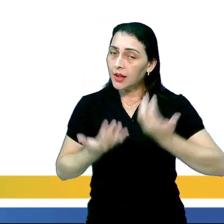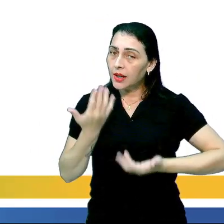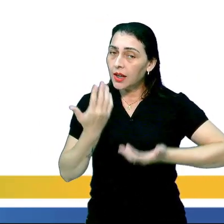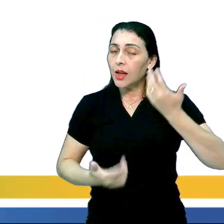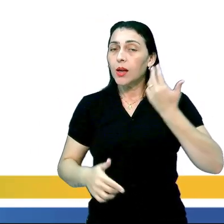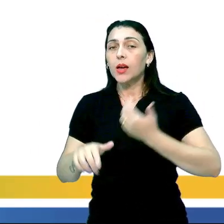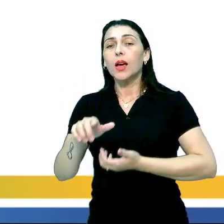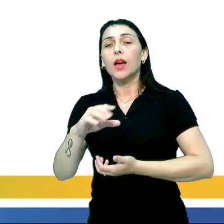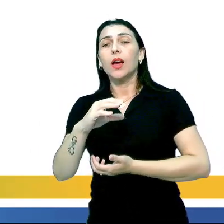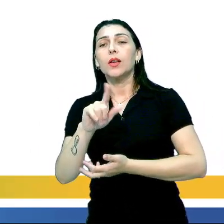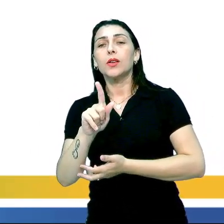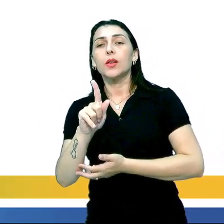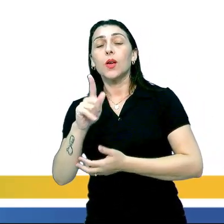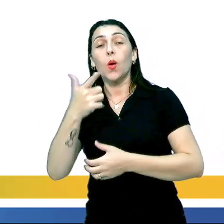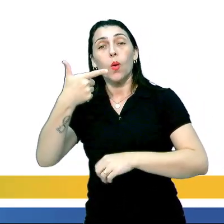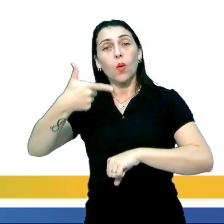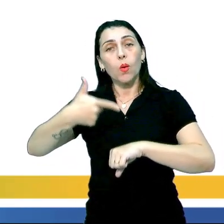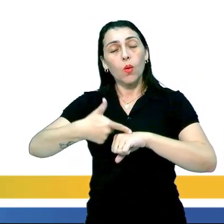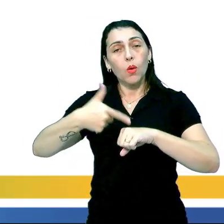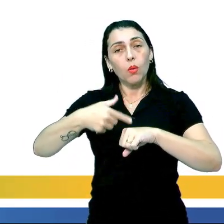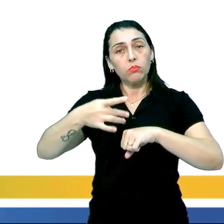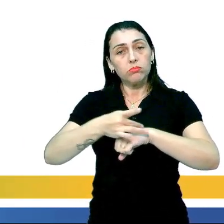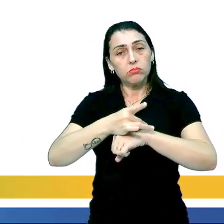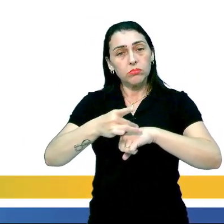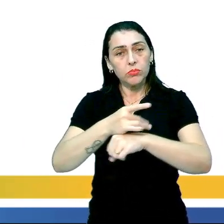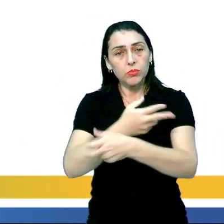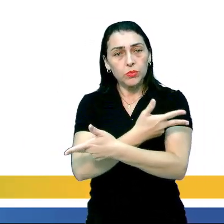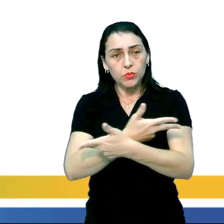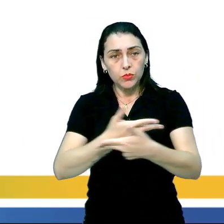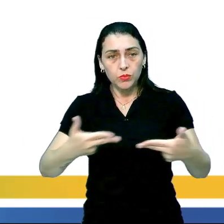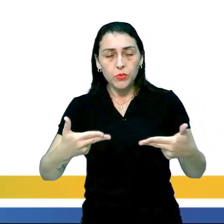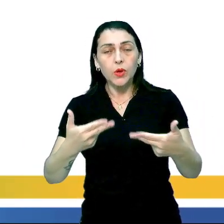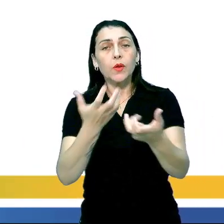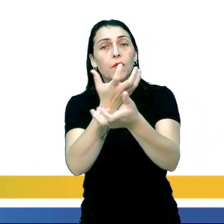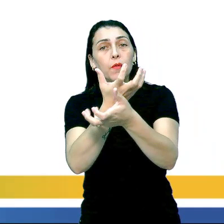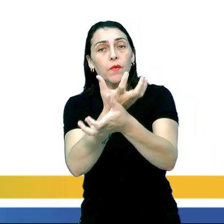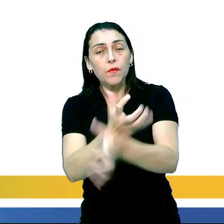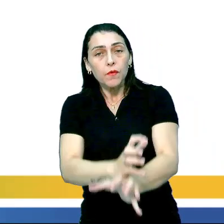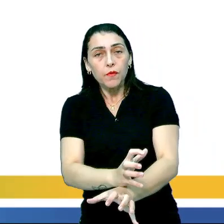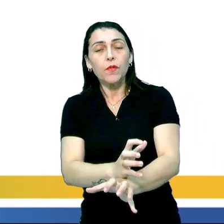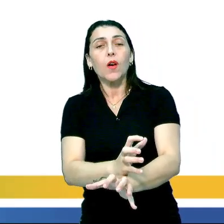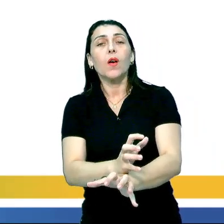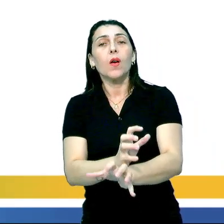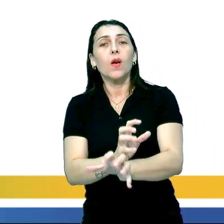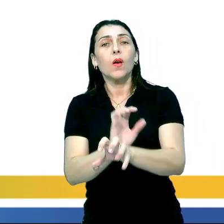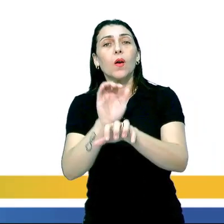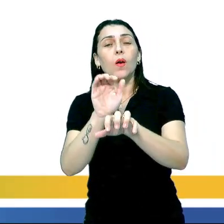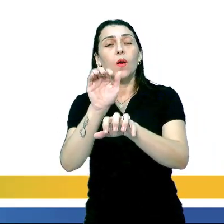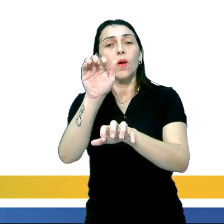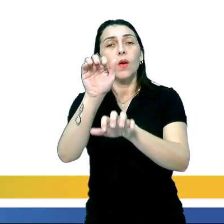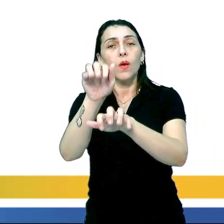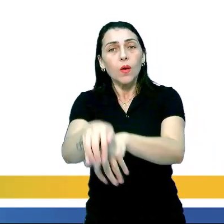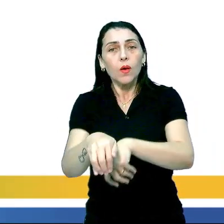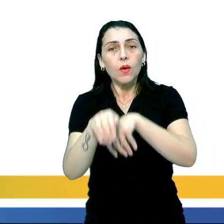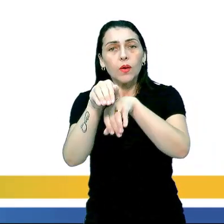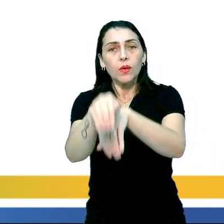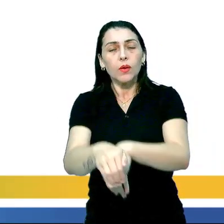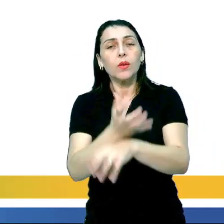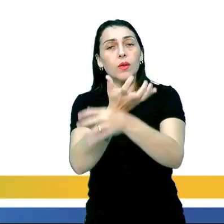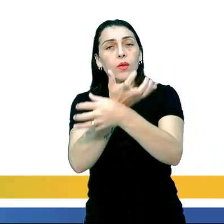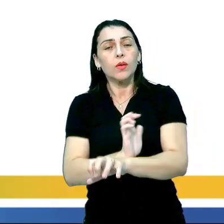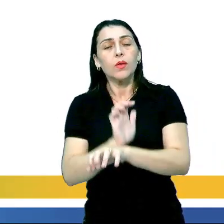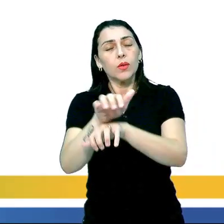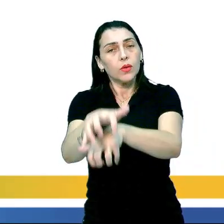essas mudanças em decorrência da ação humana, tá? Por exemplo, o que seria uma mudança climática? O